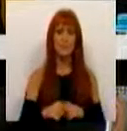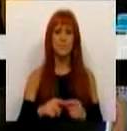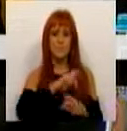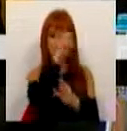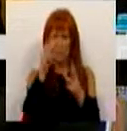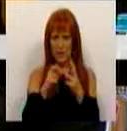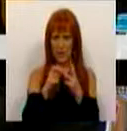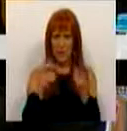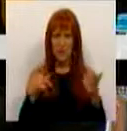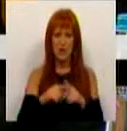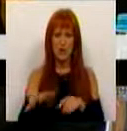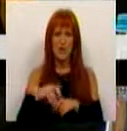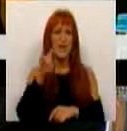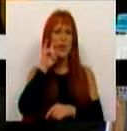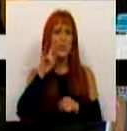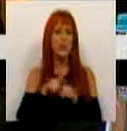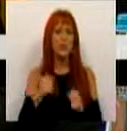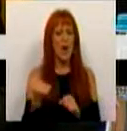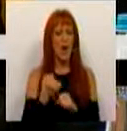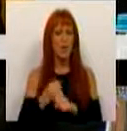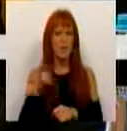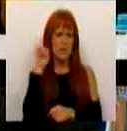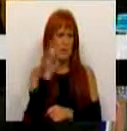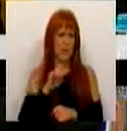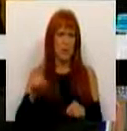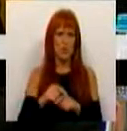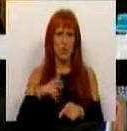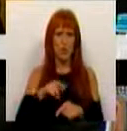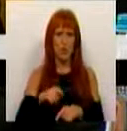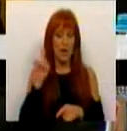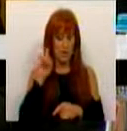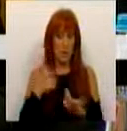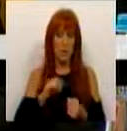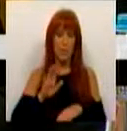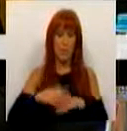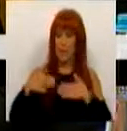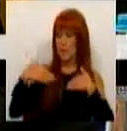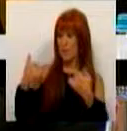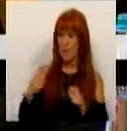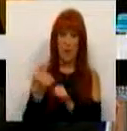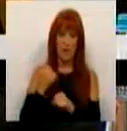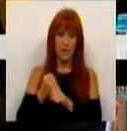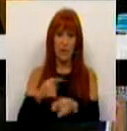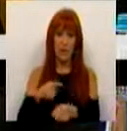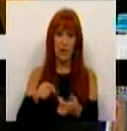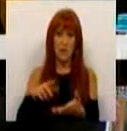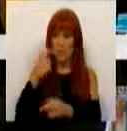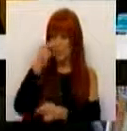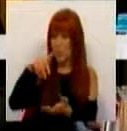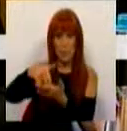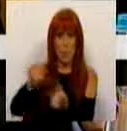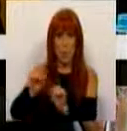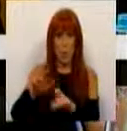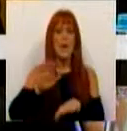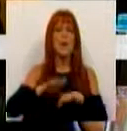3. As áreas protegidas são ativos excepcionais do país, os quais, por abandono da atividade e presença humana, bem como